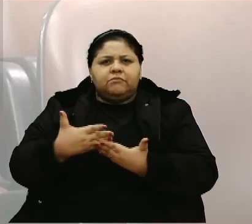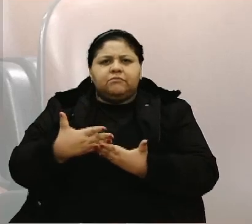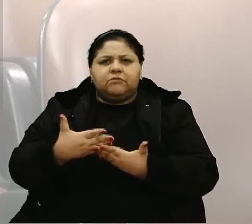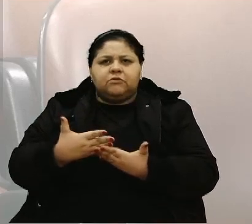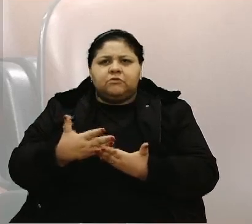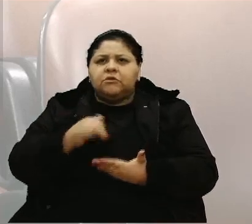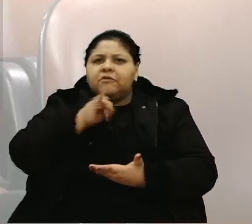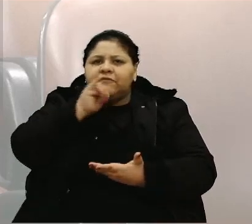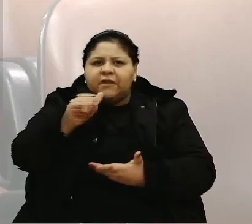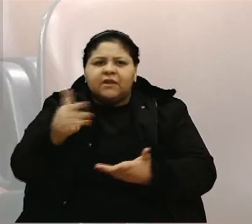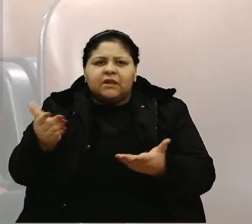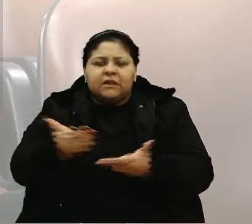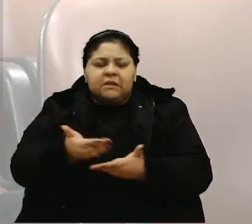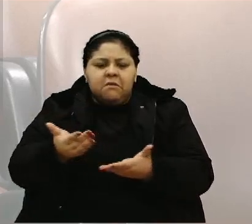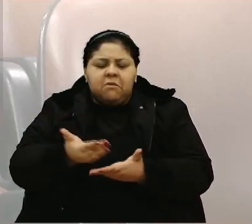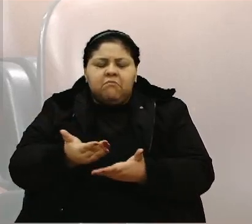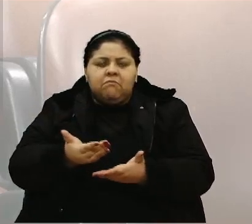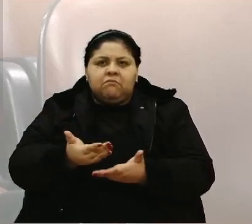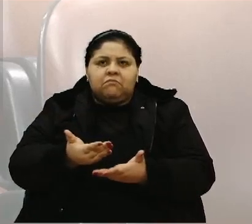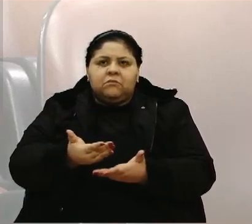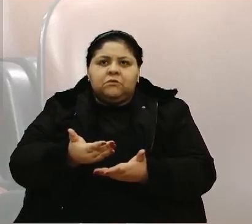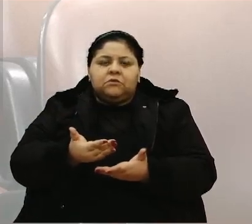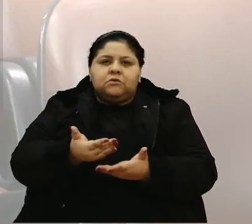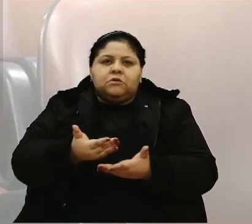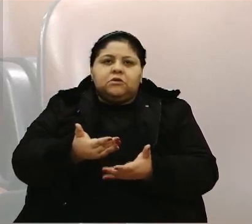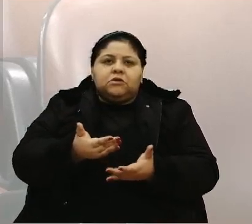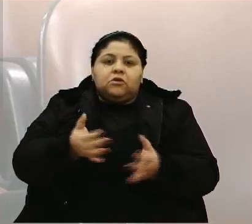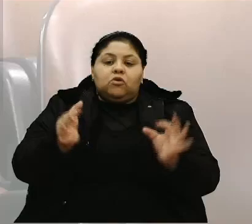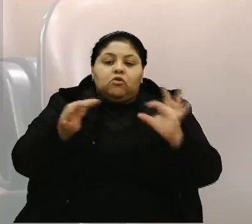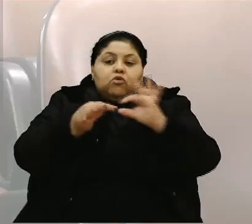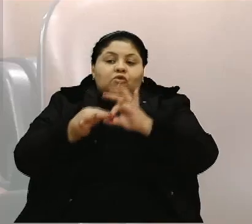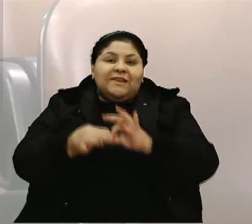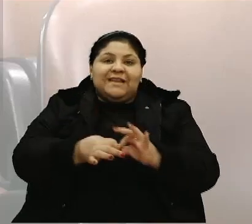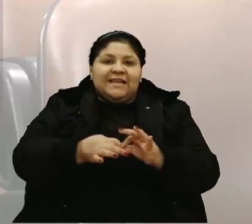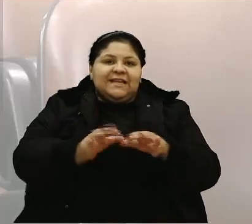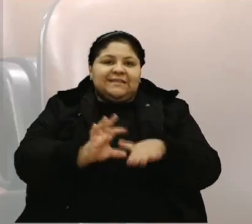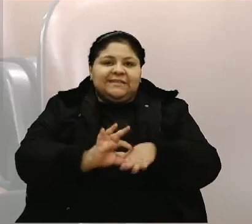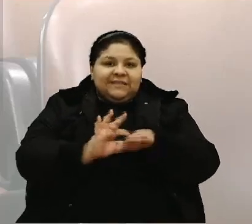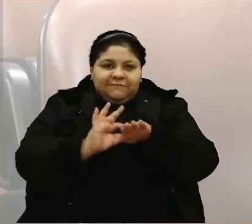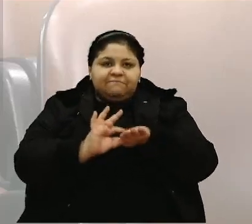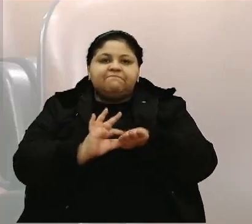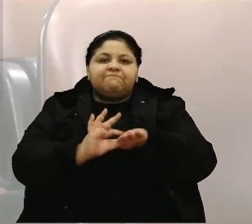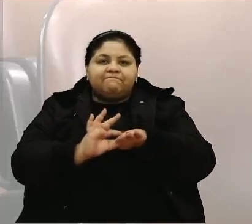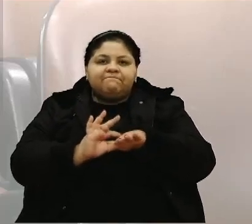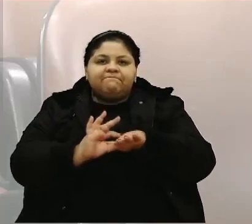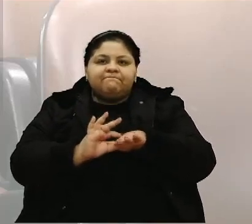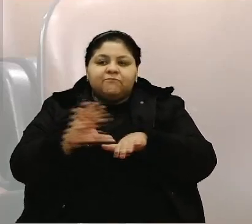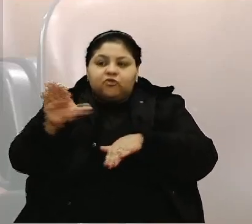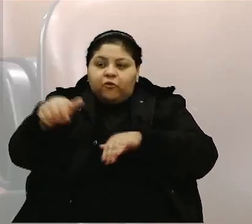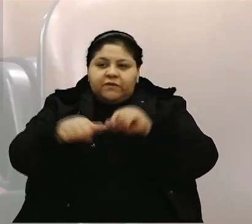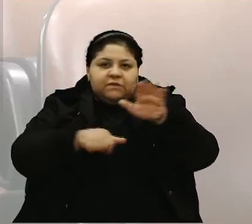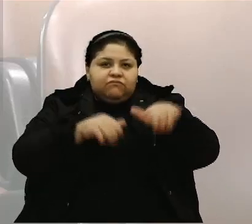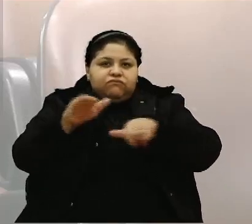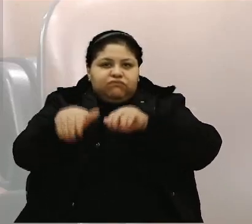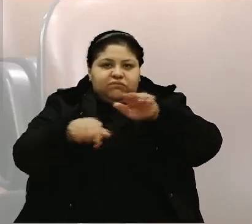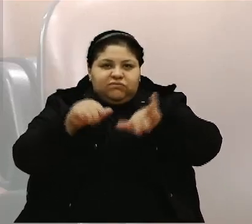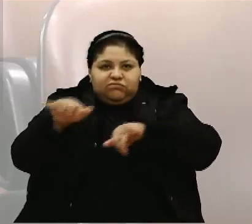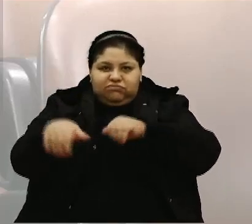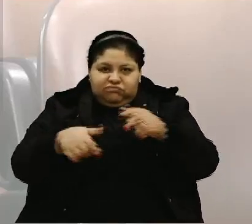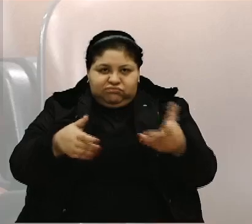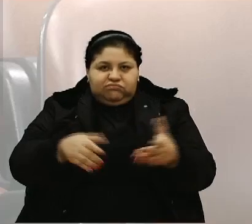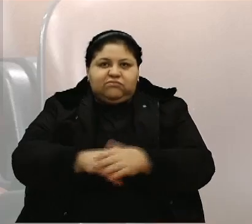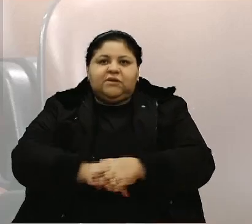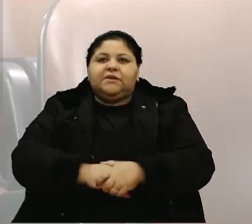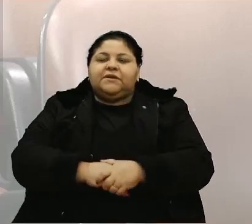falando agora, que buscou unir as lideranças, foi convidando um e outro, e foram se